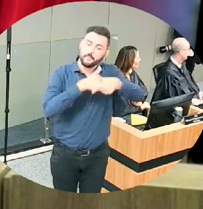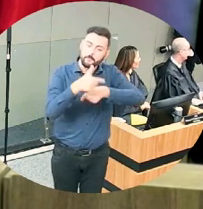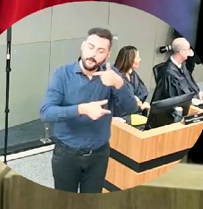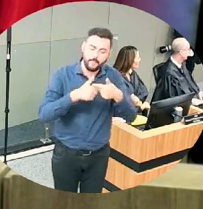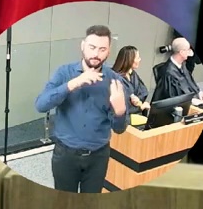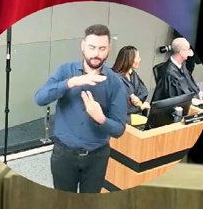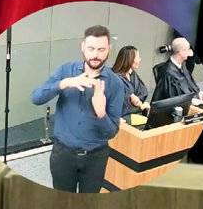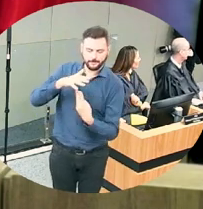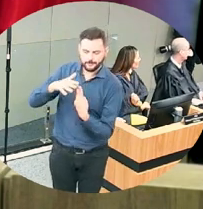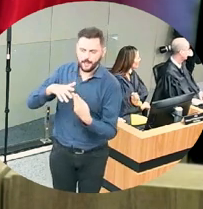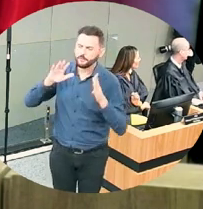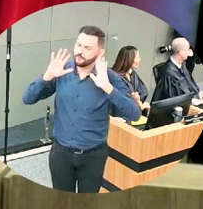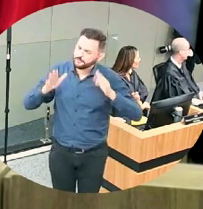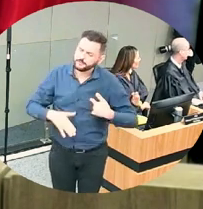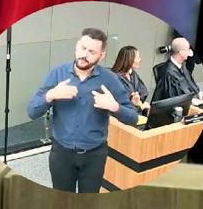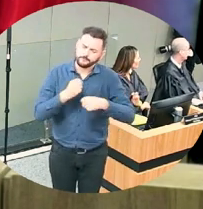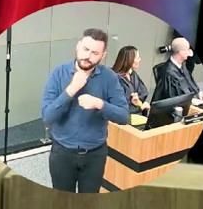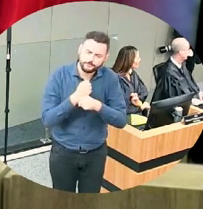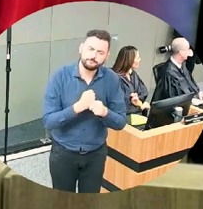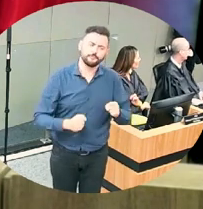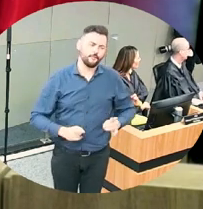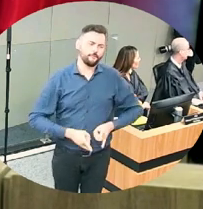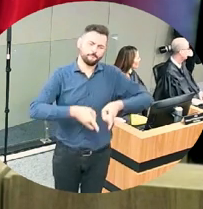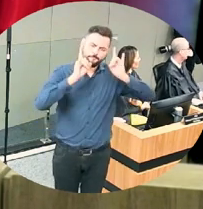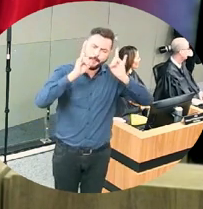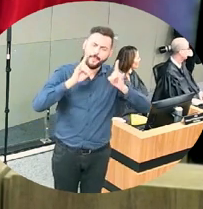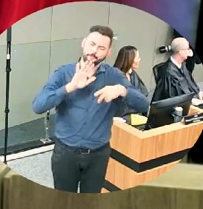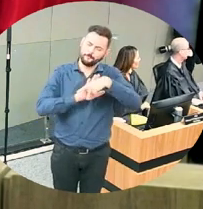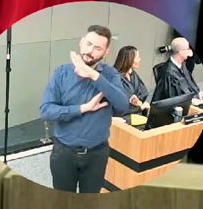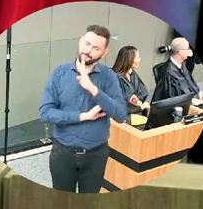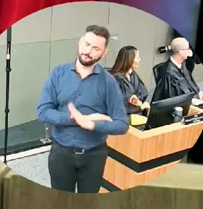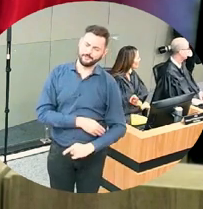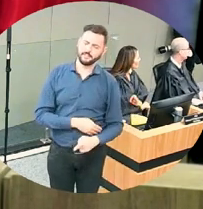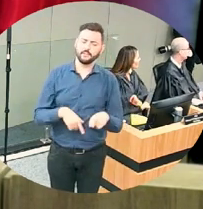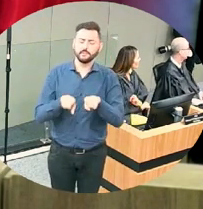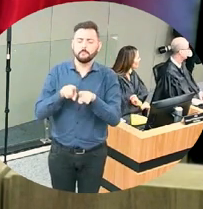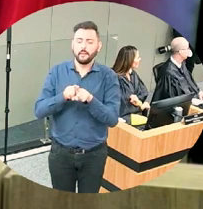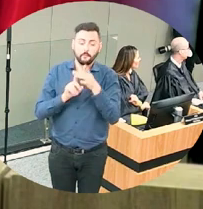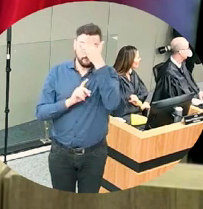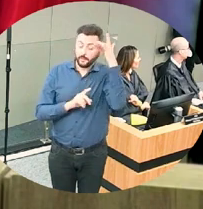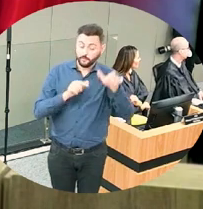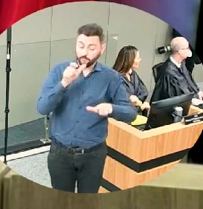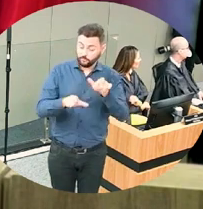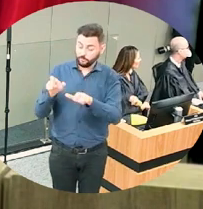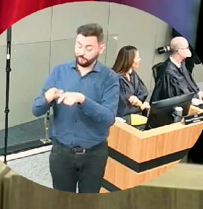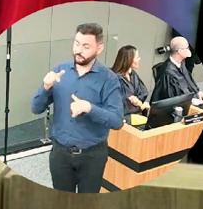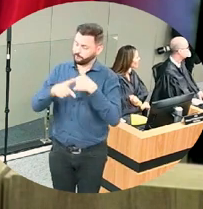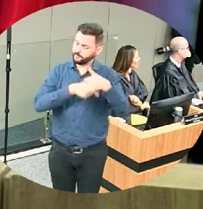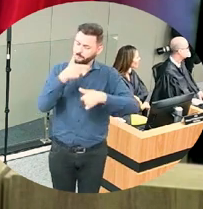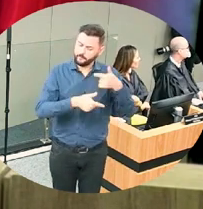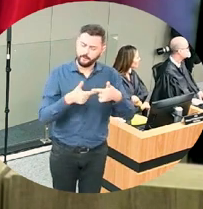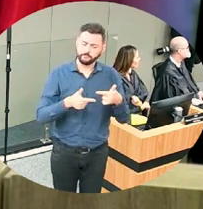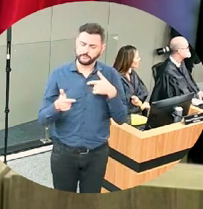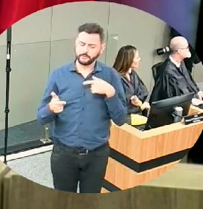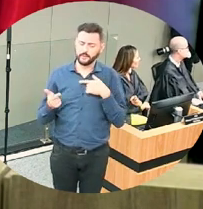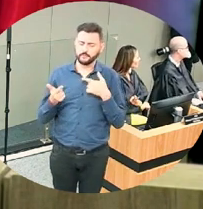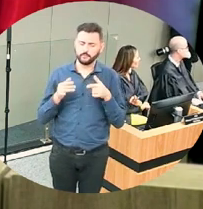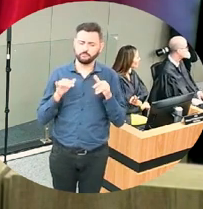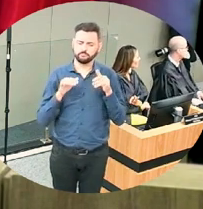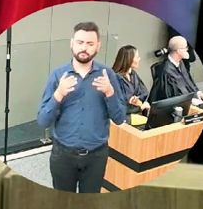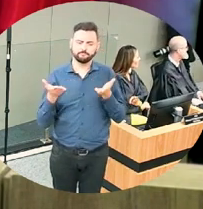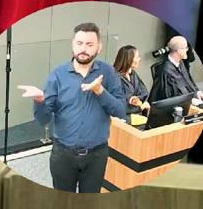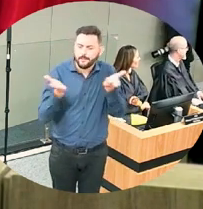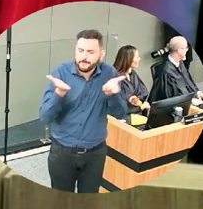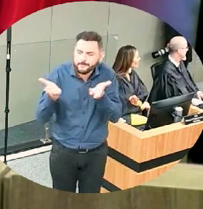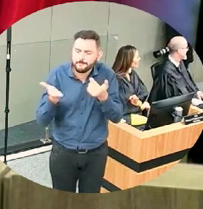terceirizados que constróem as instituições brasileiras também aquelas pessoas que hoje trabalham aqui dando acessibilidade ao nosso evento